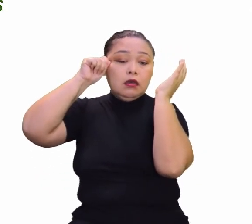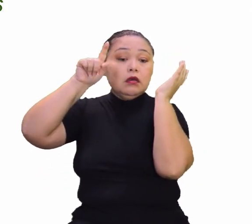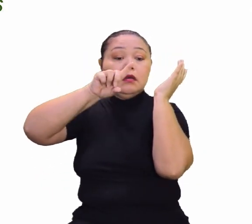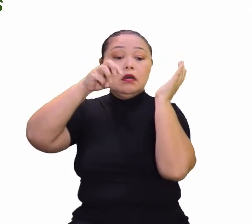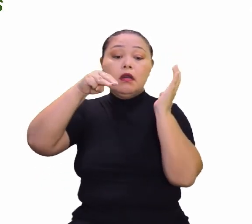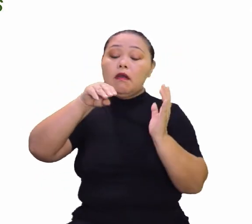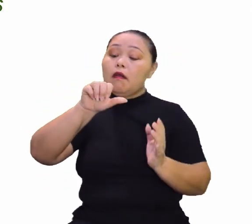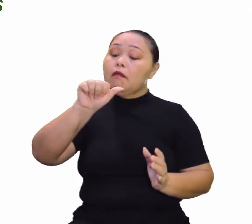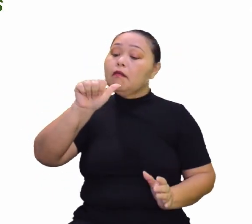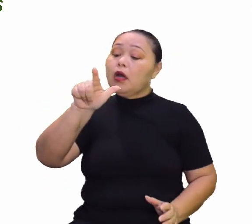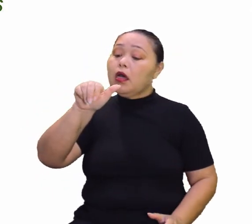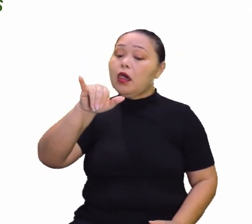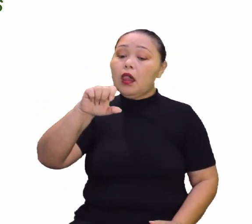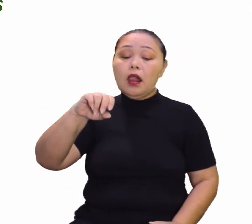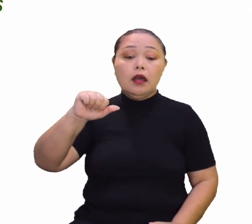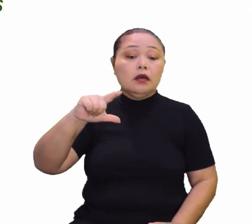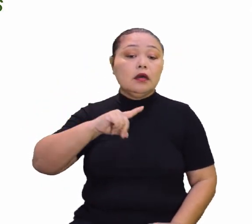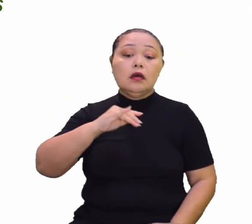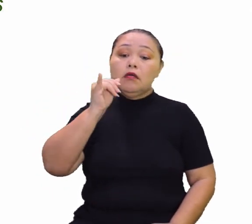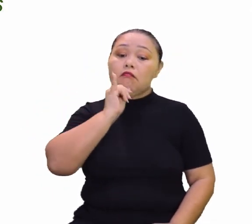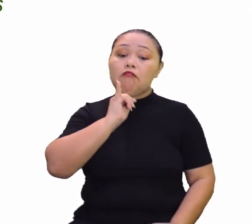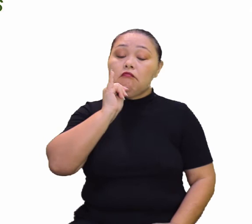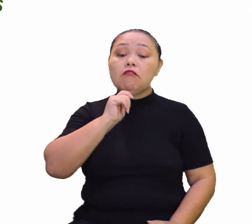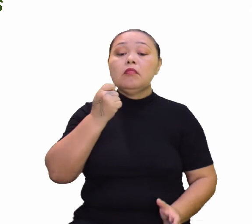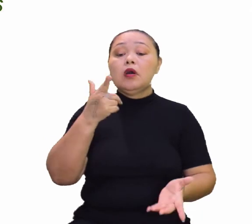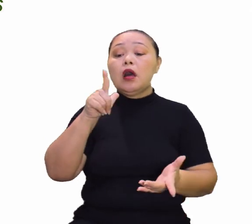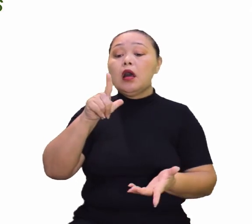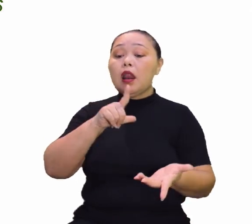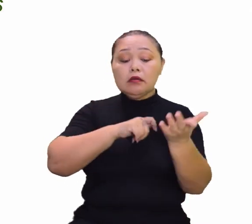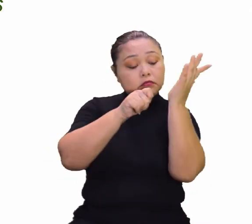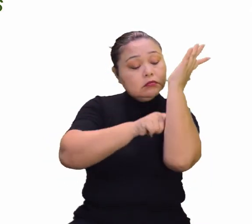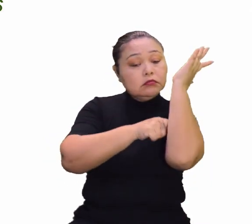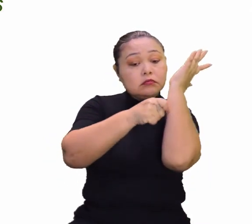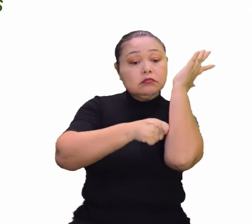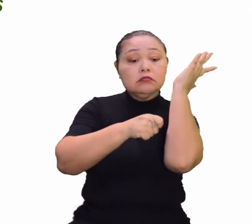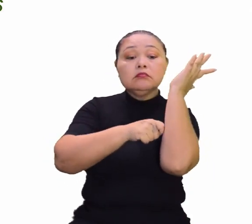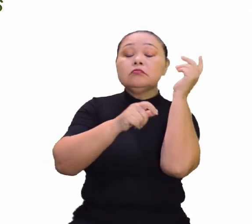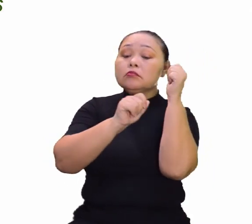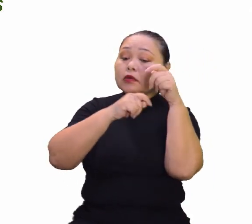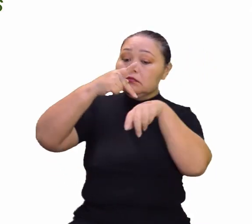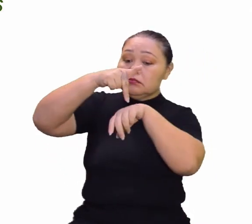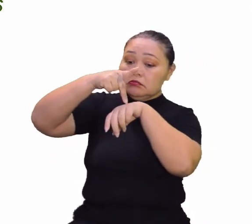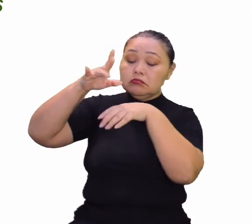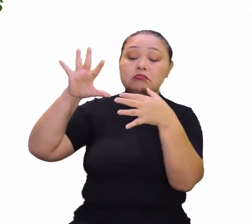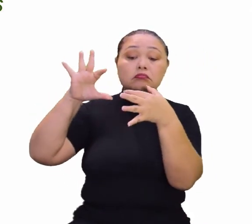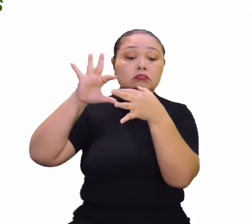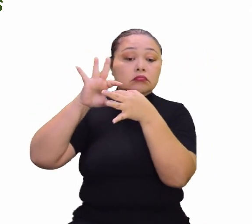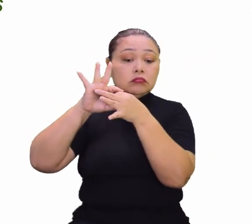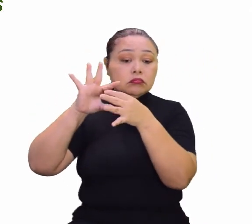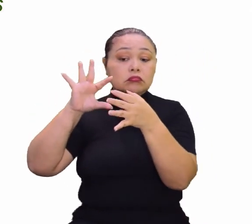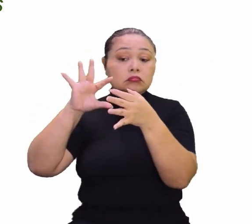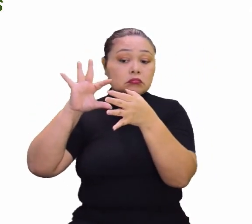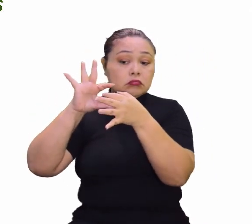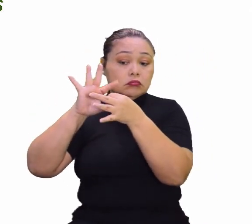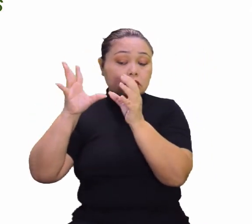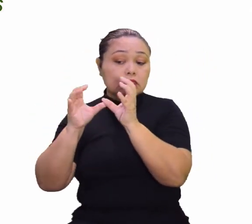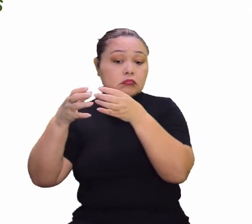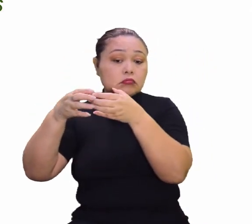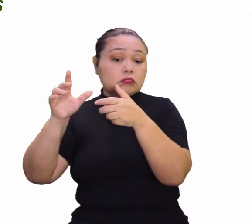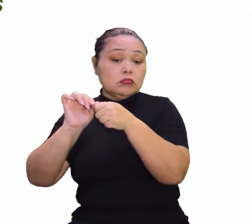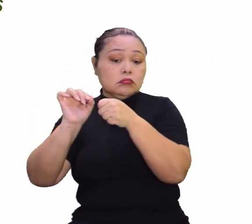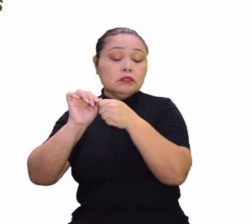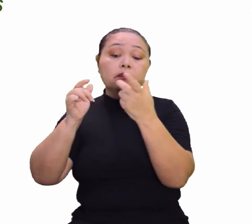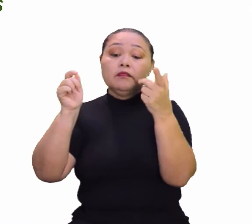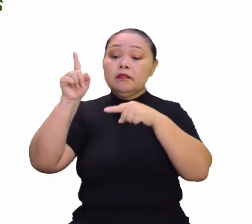na Malásia, como, por exemplo, a Malásia, que produzia esse látex para os países aliados. E esse látex